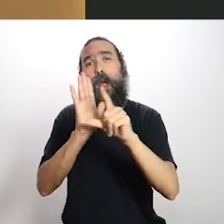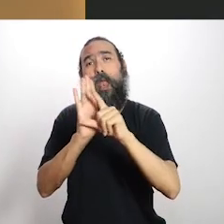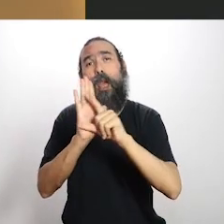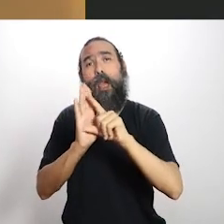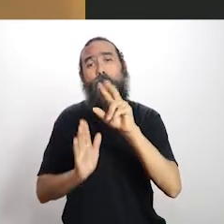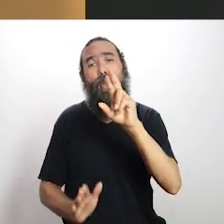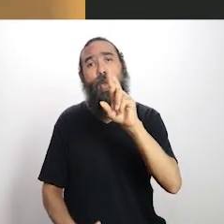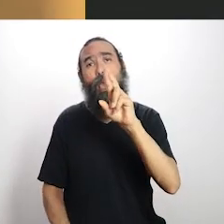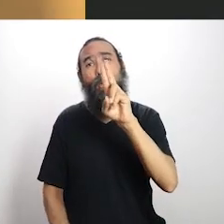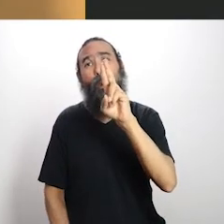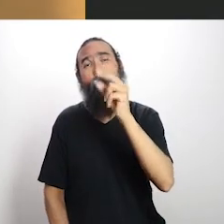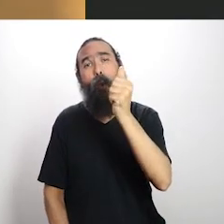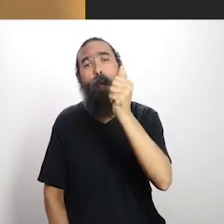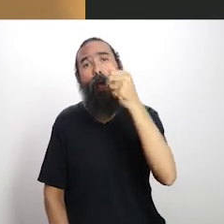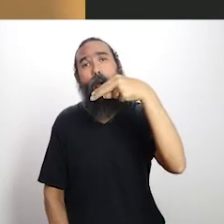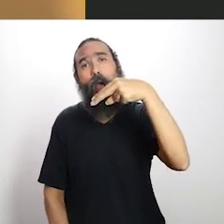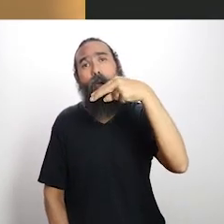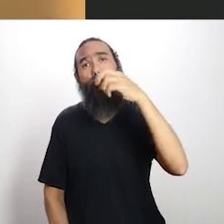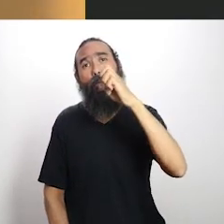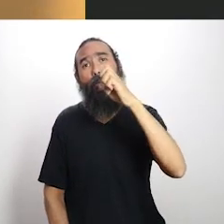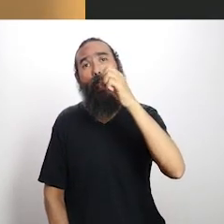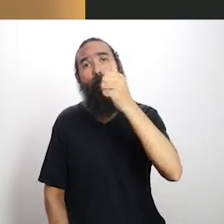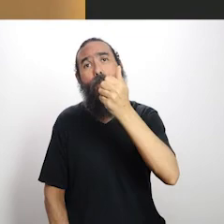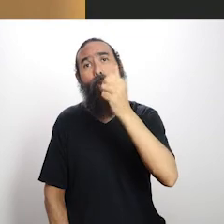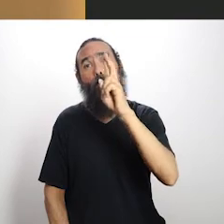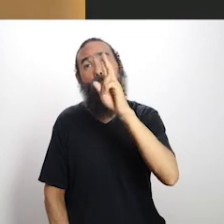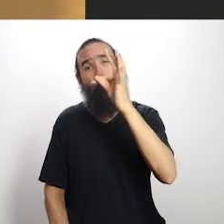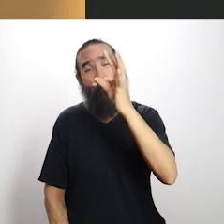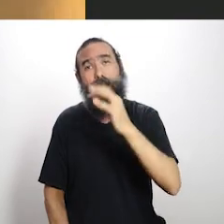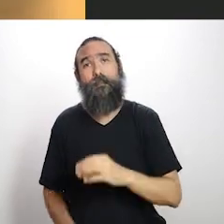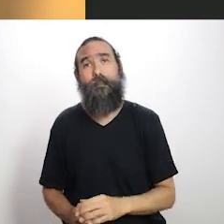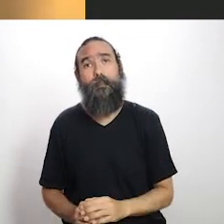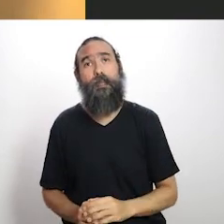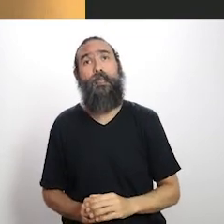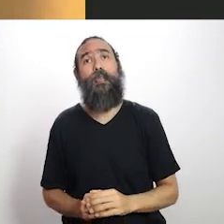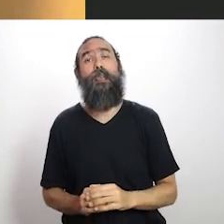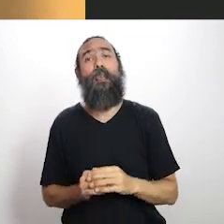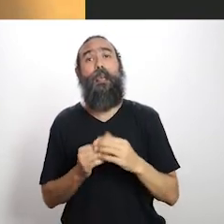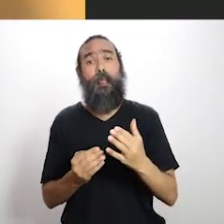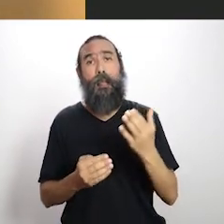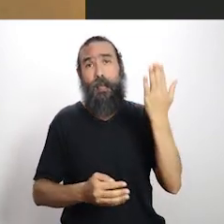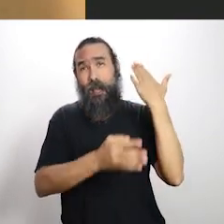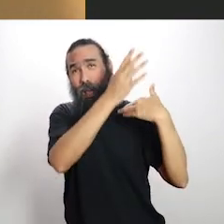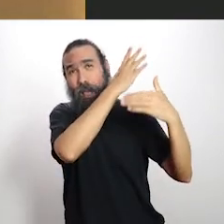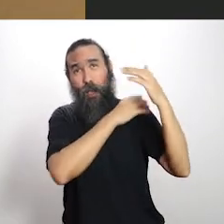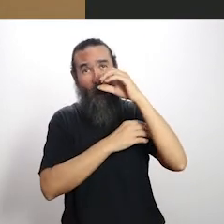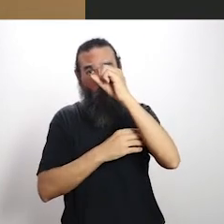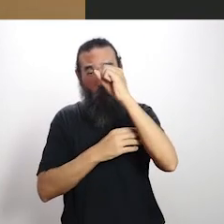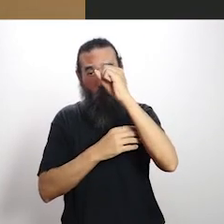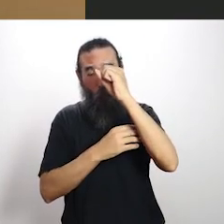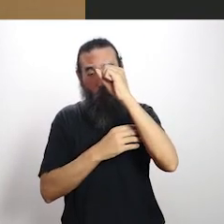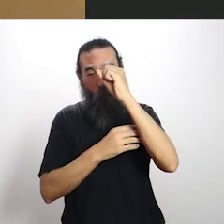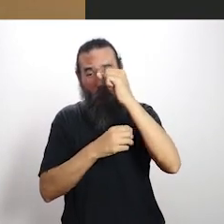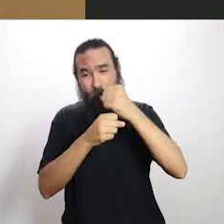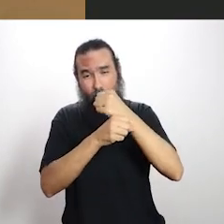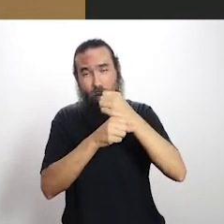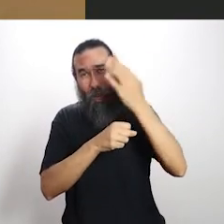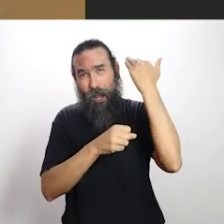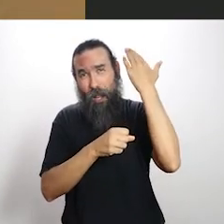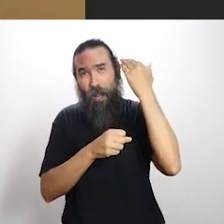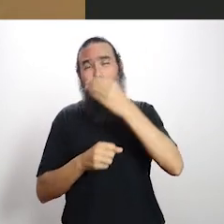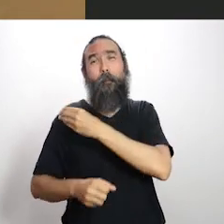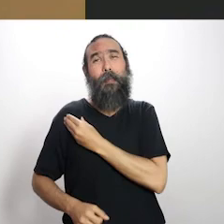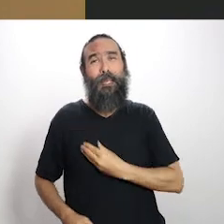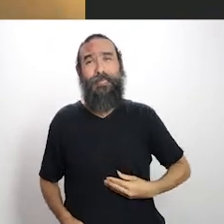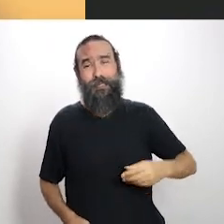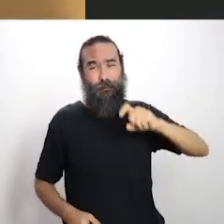Lula que eu era o ministro então é muito recurso que vem irrigar e como disse como disseram os que